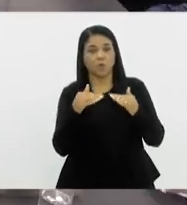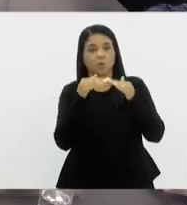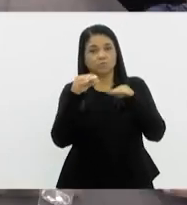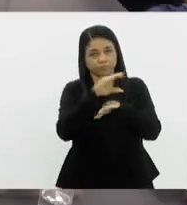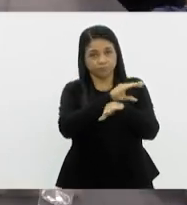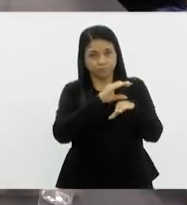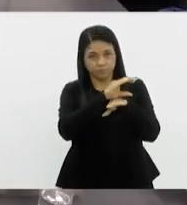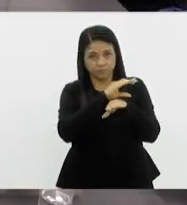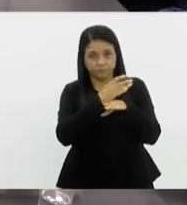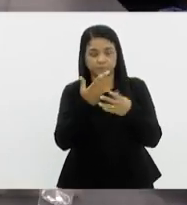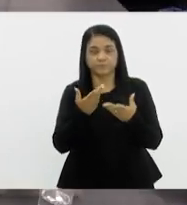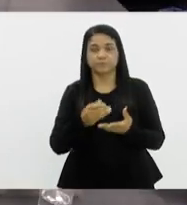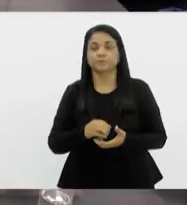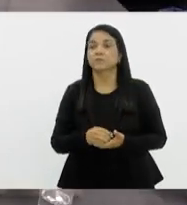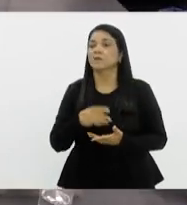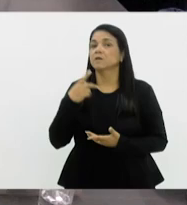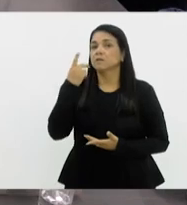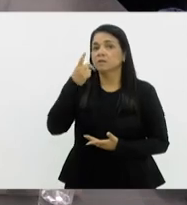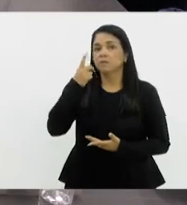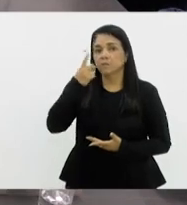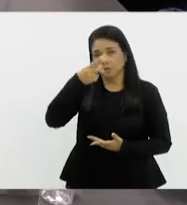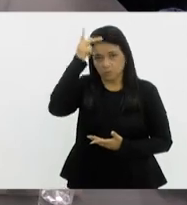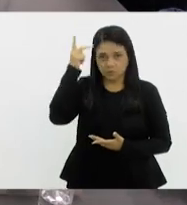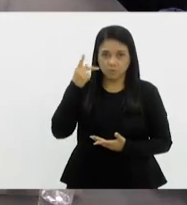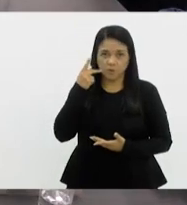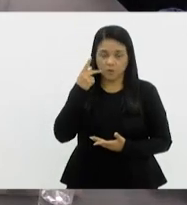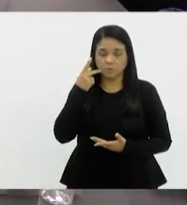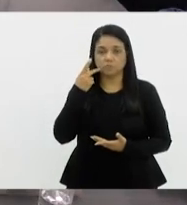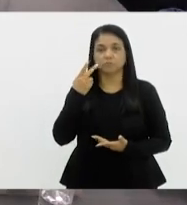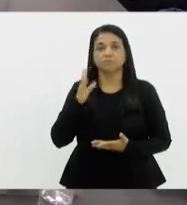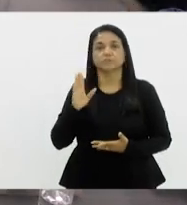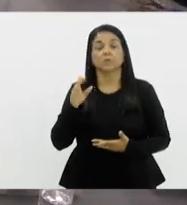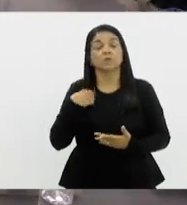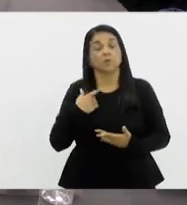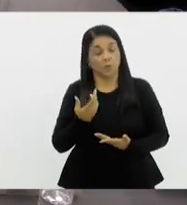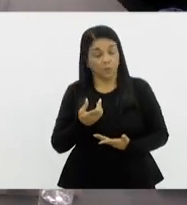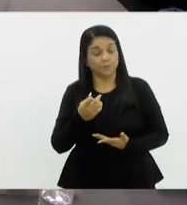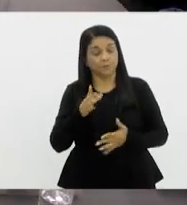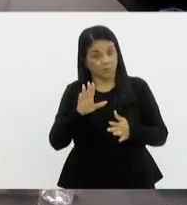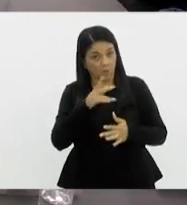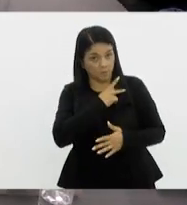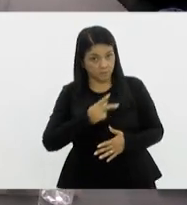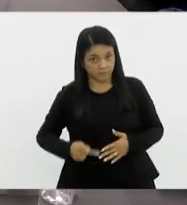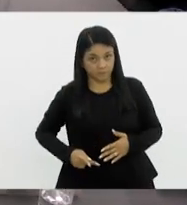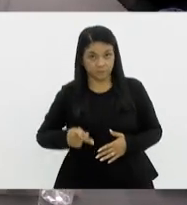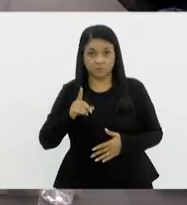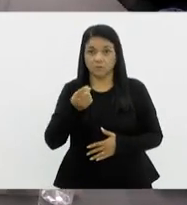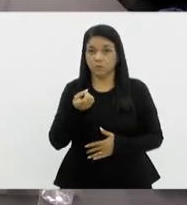deputado Luiz Paulo. Olha só, doutor Serginho,